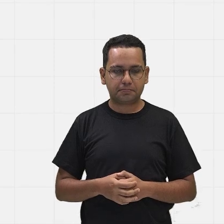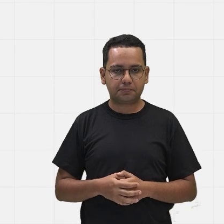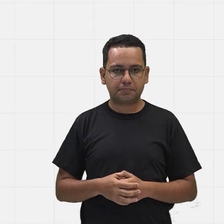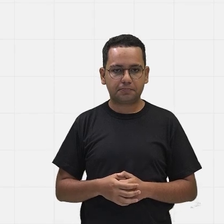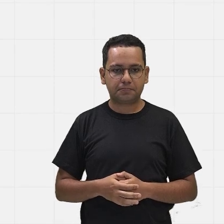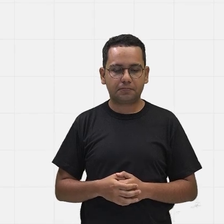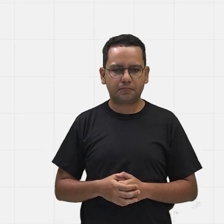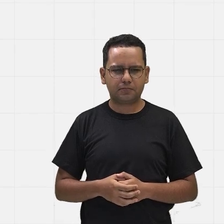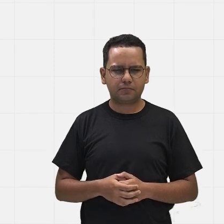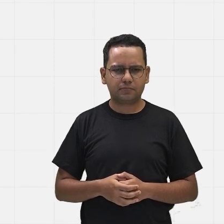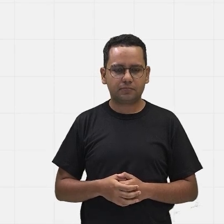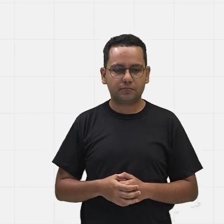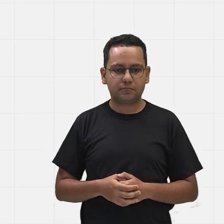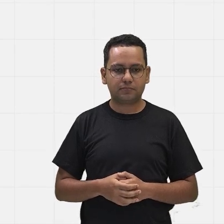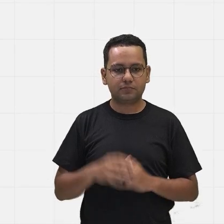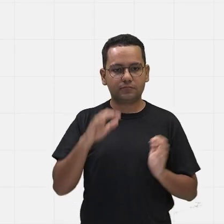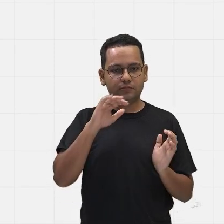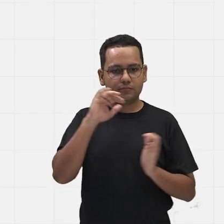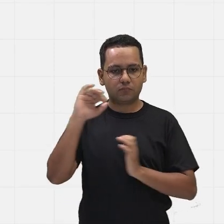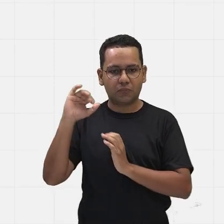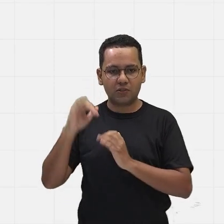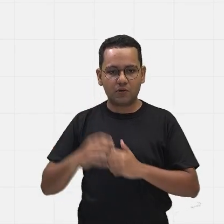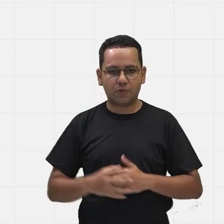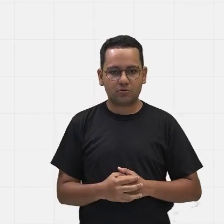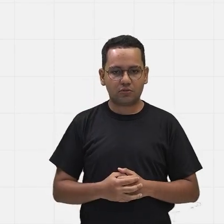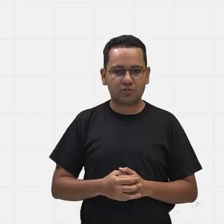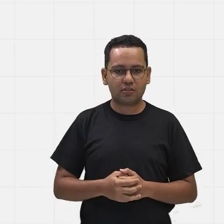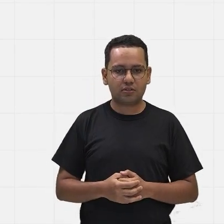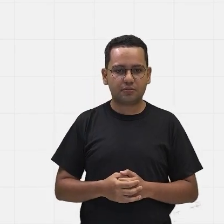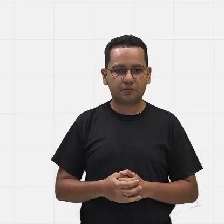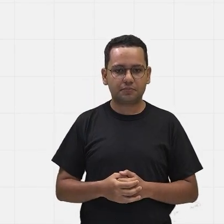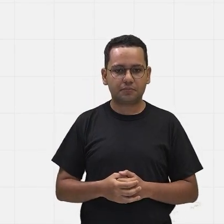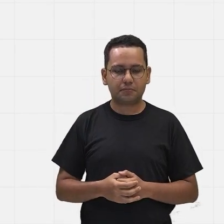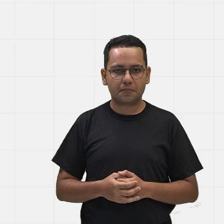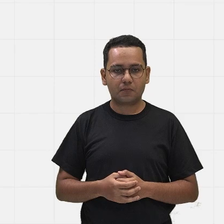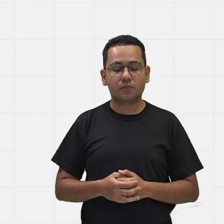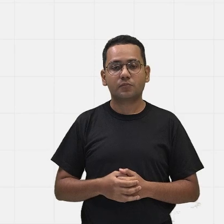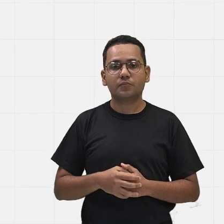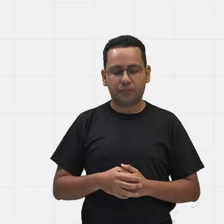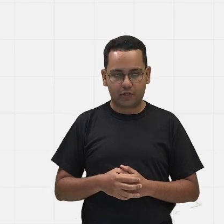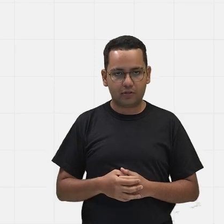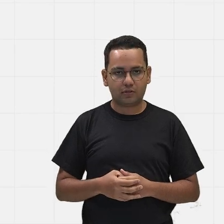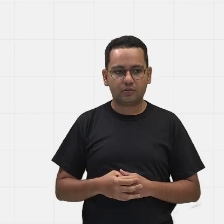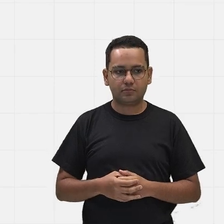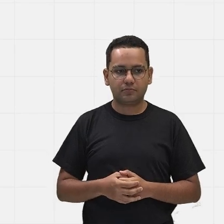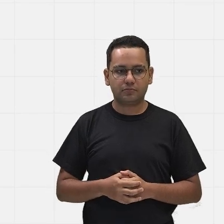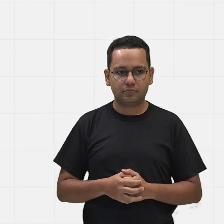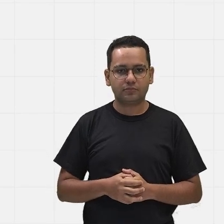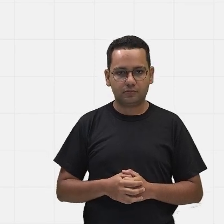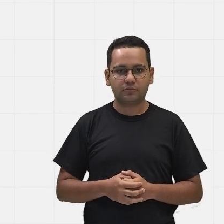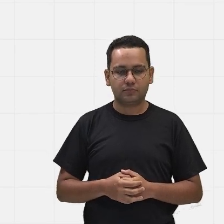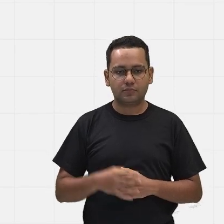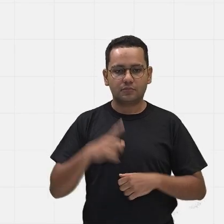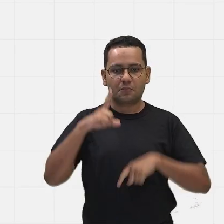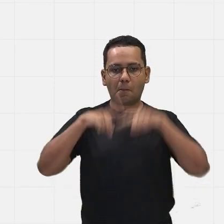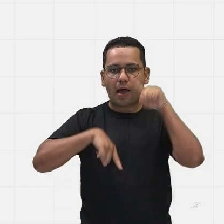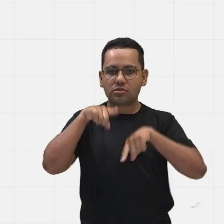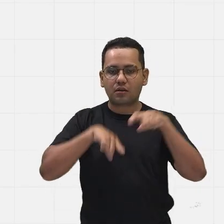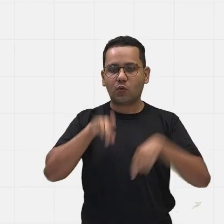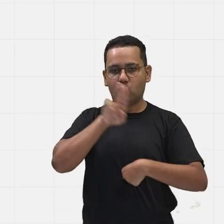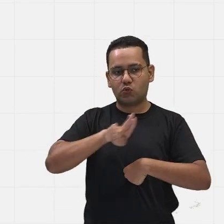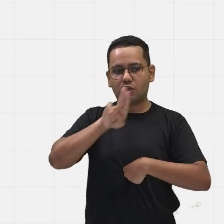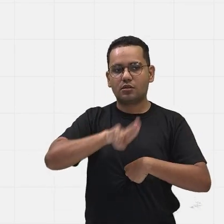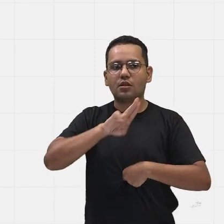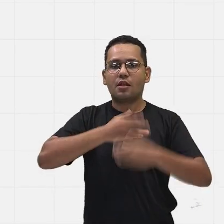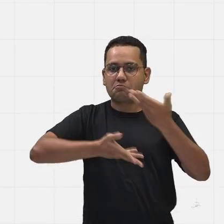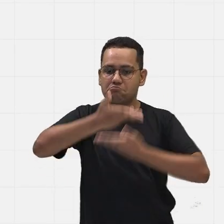Itens utilizados para as interatividades. Nós temos o cabo XLR, que é